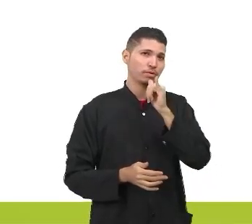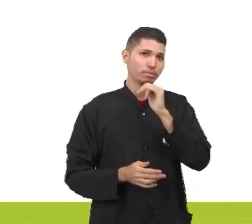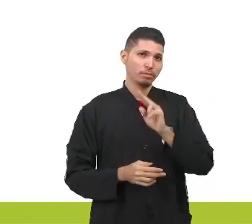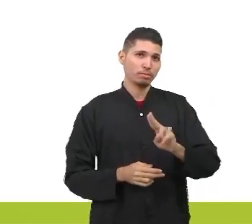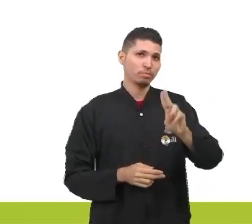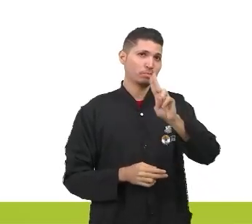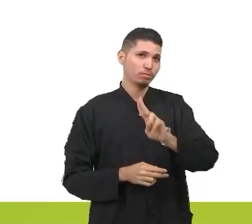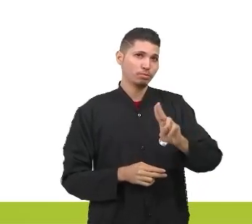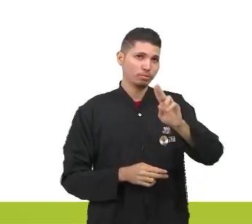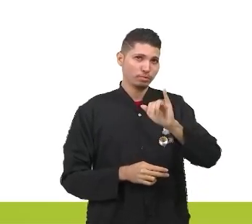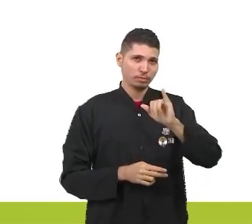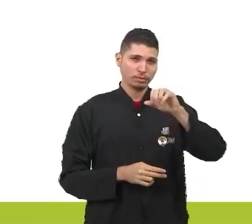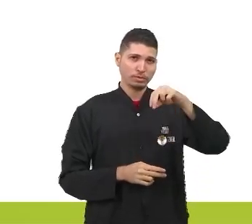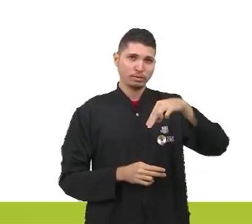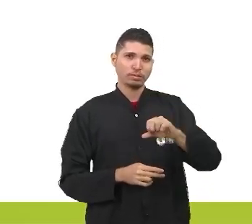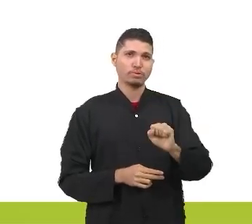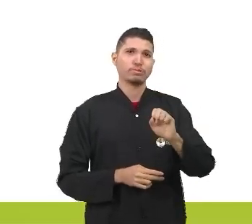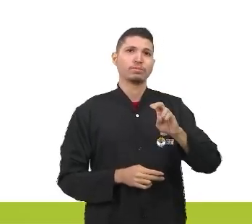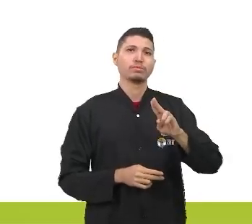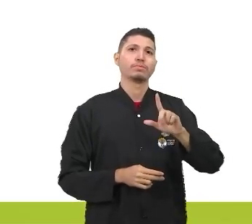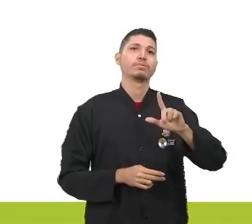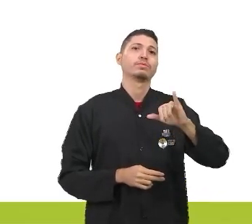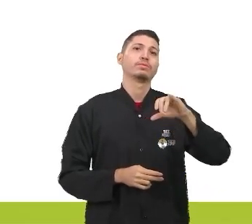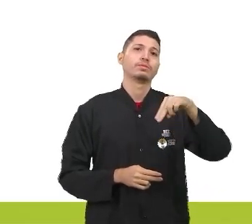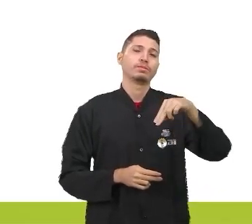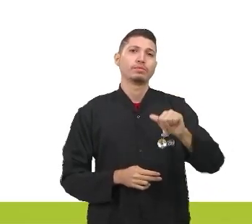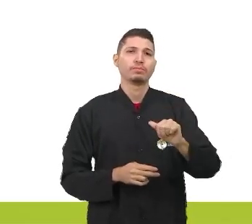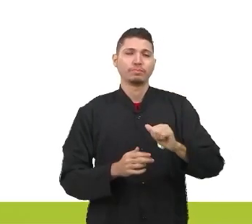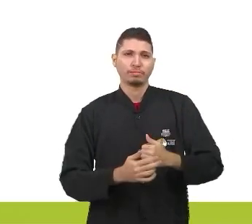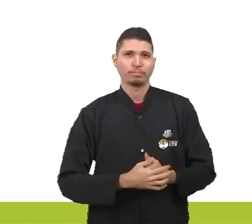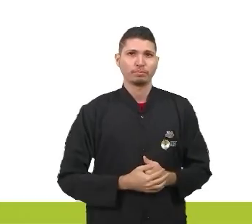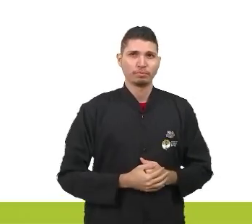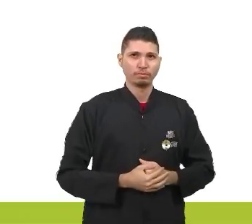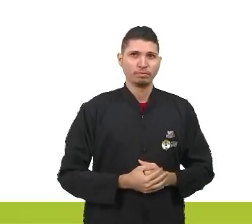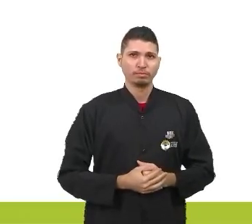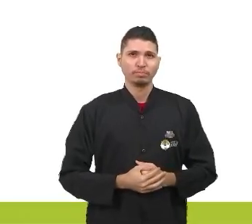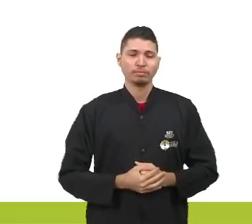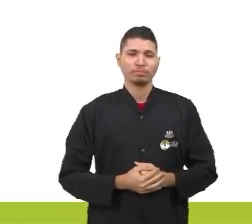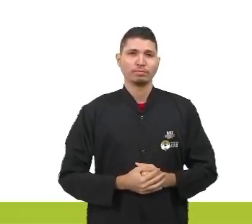Isso é DNA recombinante. Bom, outro